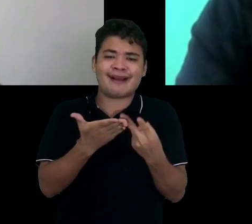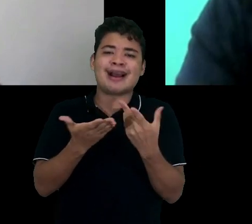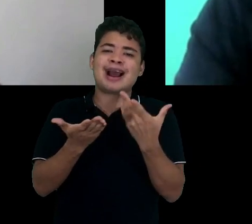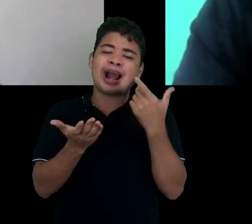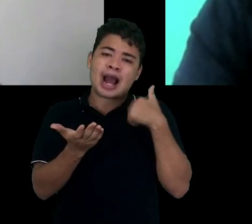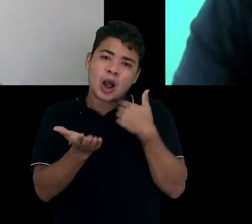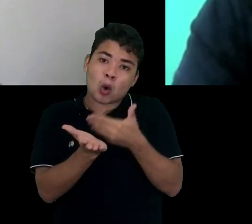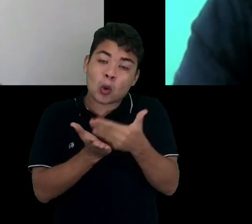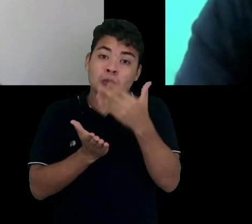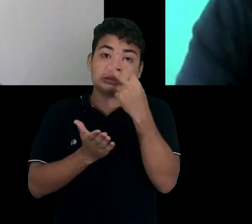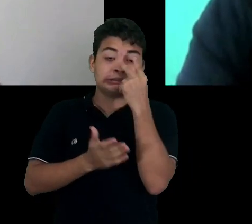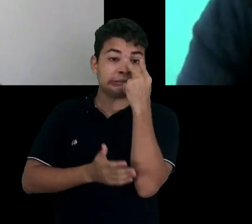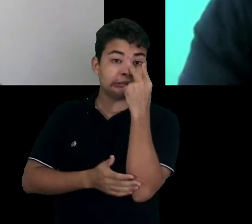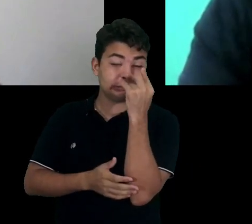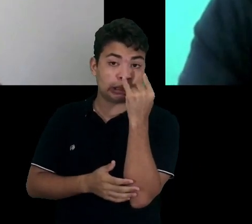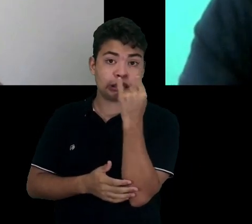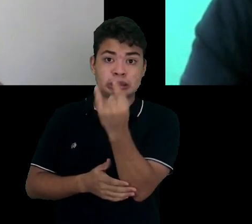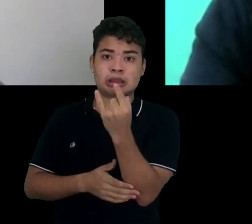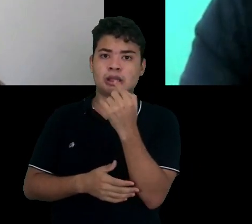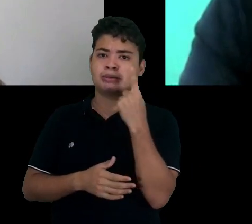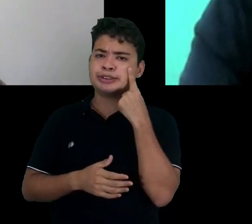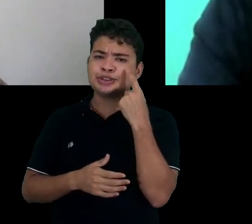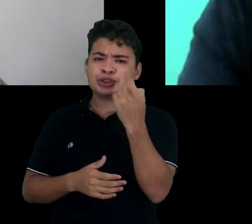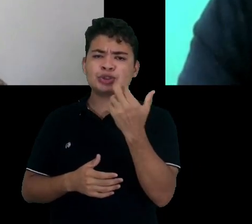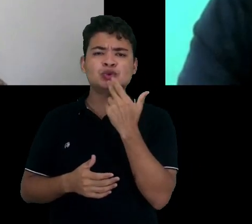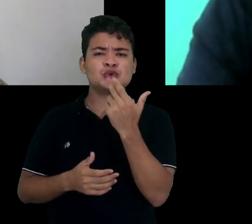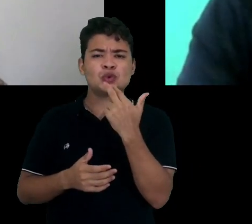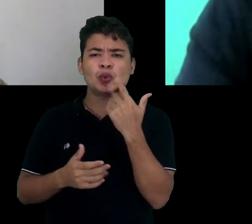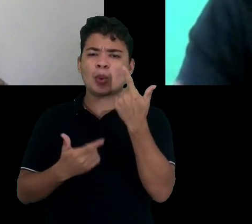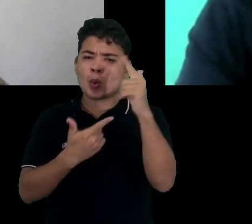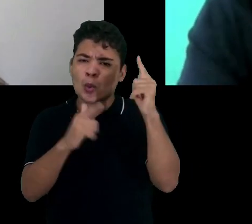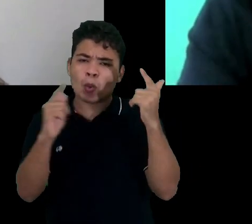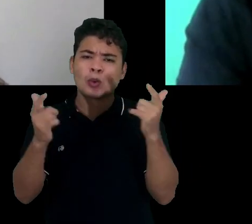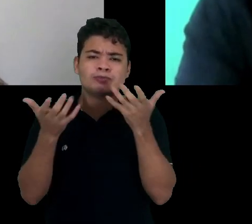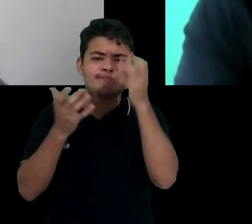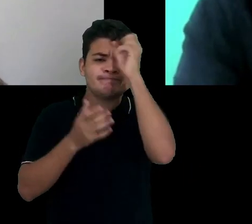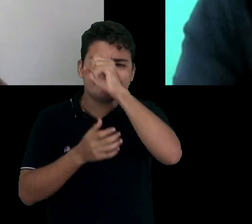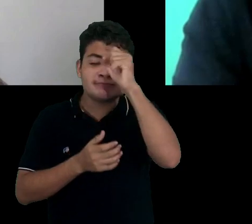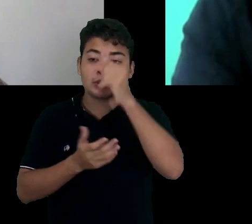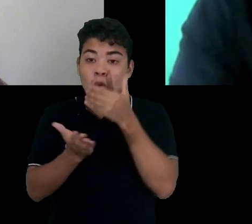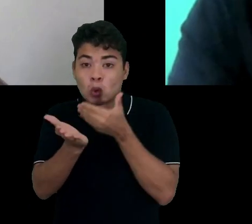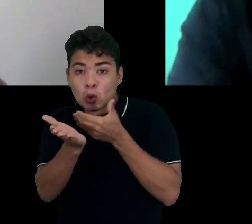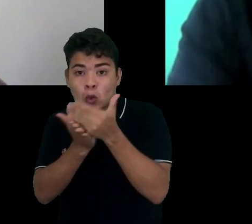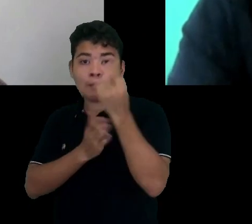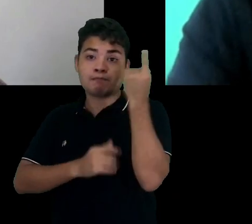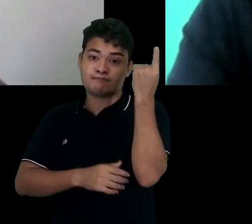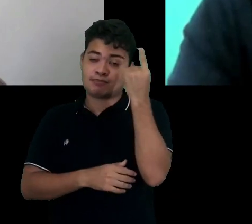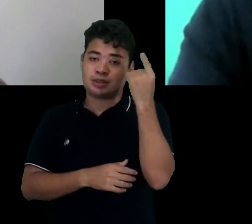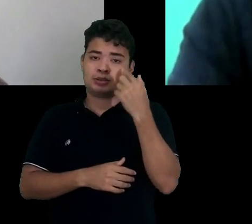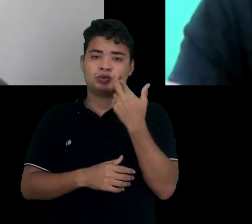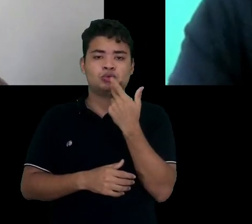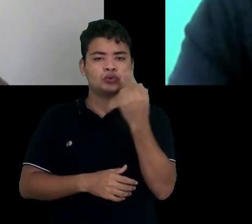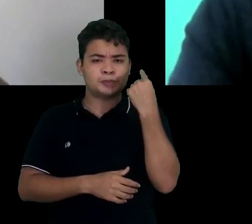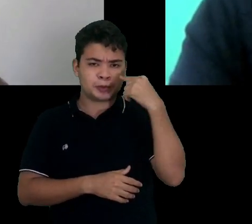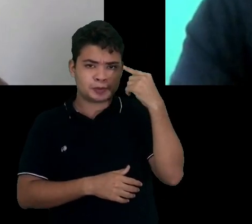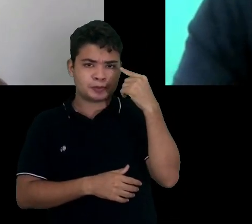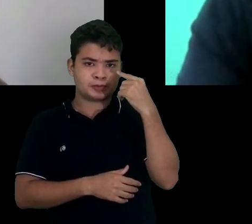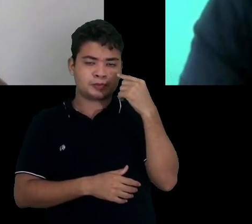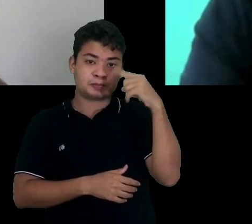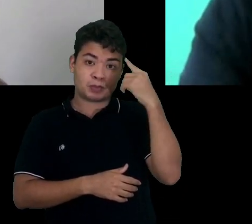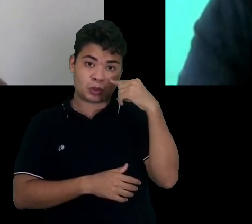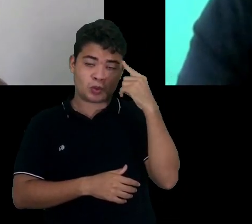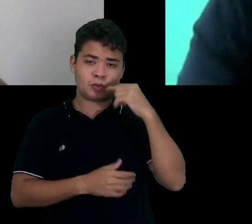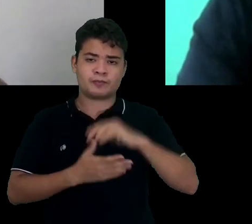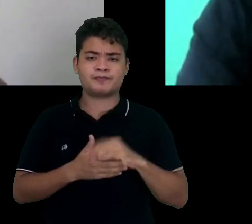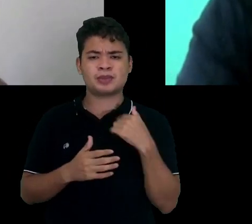E assim eu comecei a ter interesse por outros idiomas. Então começou com espanhol. Eu tinha